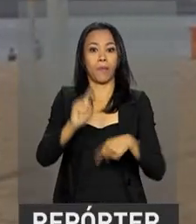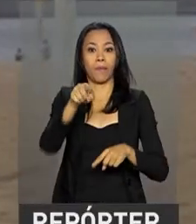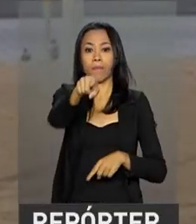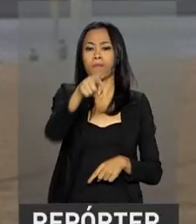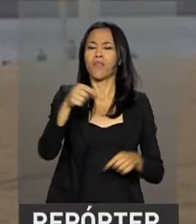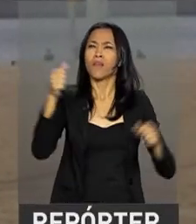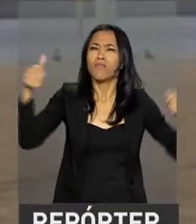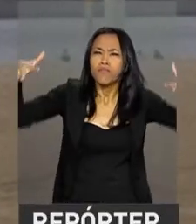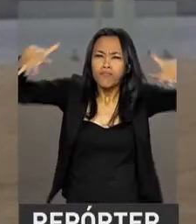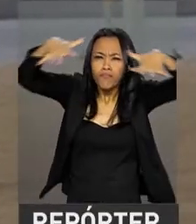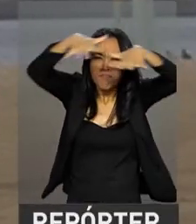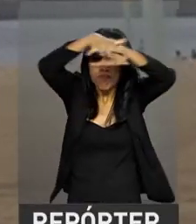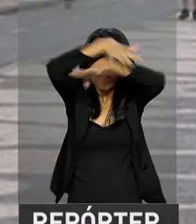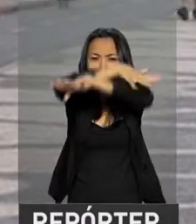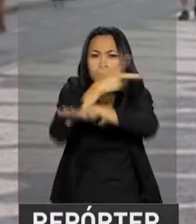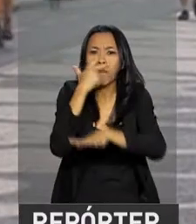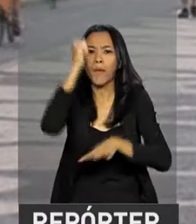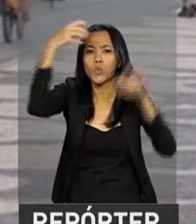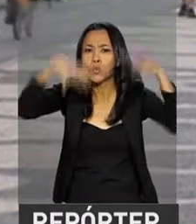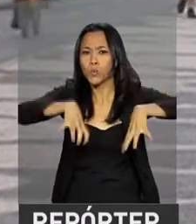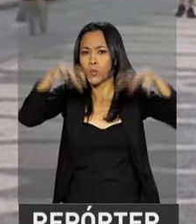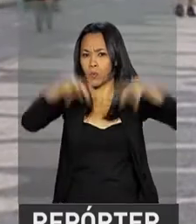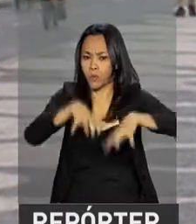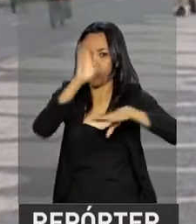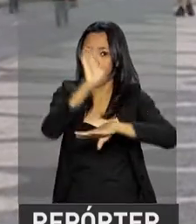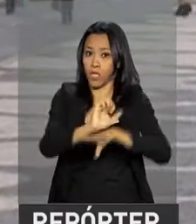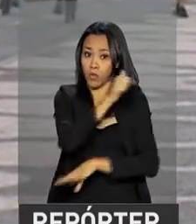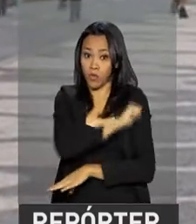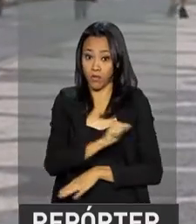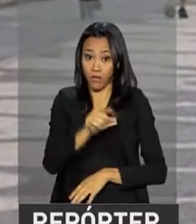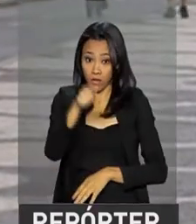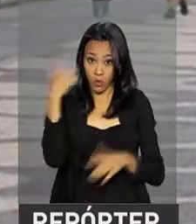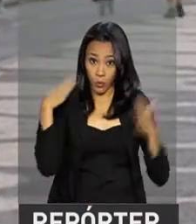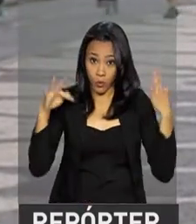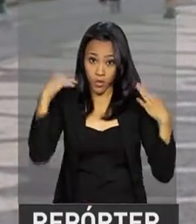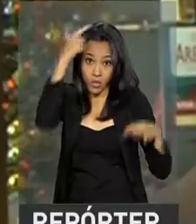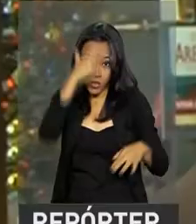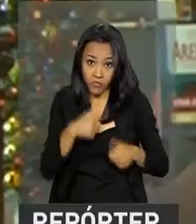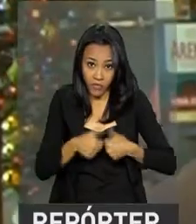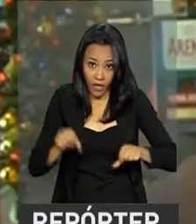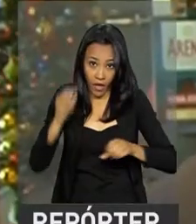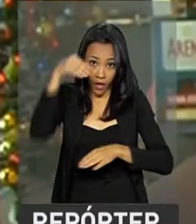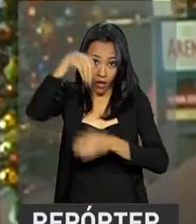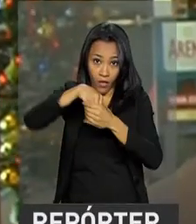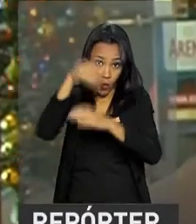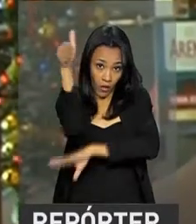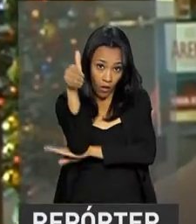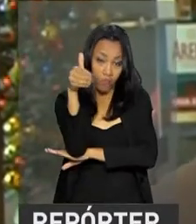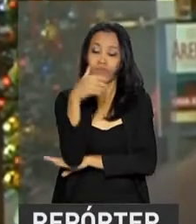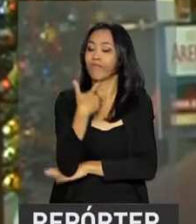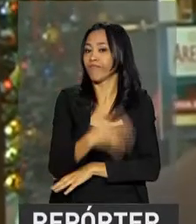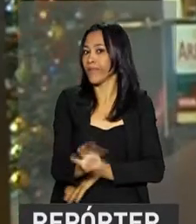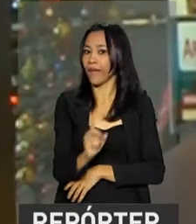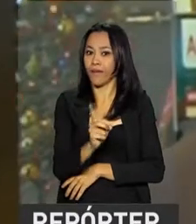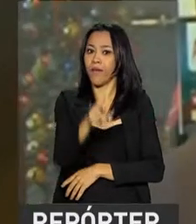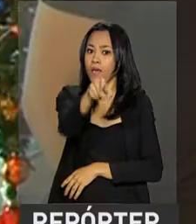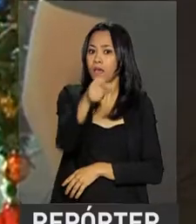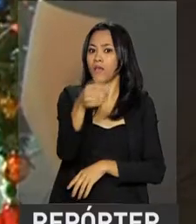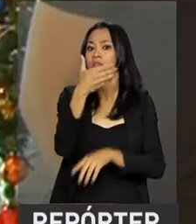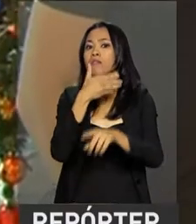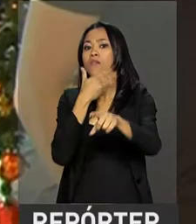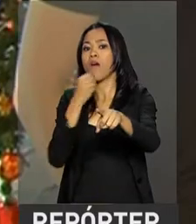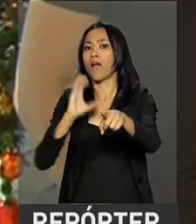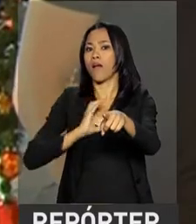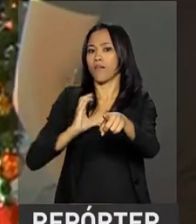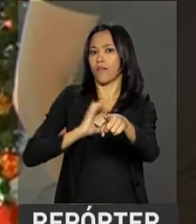previsão de chuva para o Rio de Janeiro. Mas os turistas não querem nem saber de ficar no hotel. Para este canadense hospedado em Copacabana, não